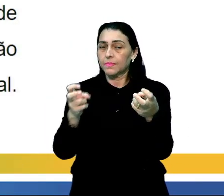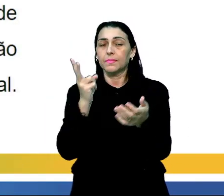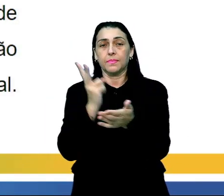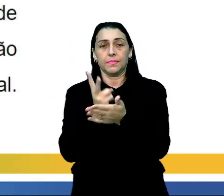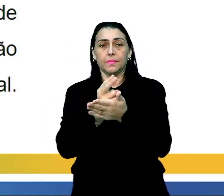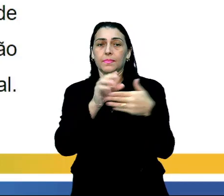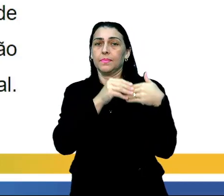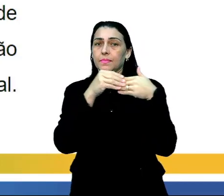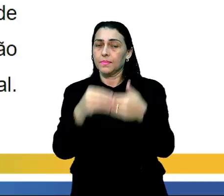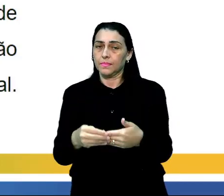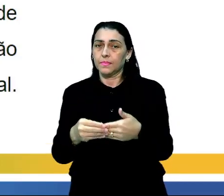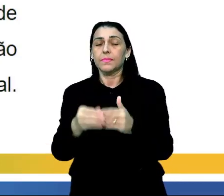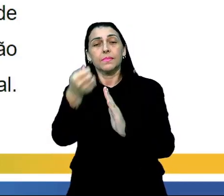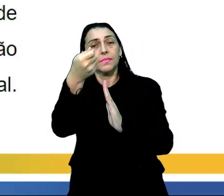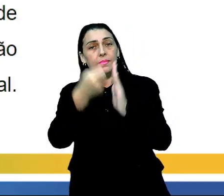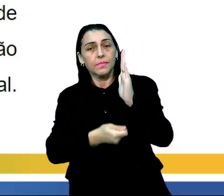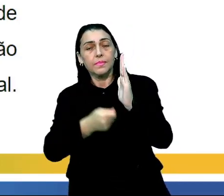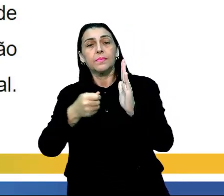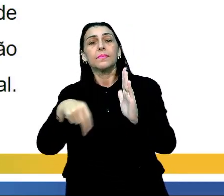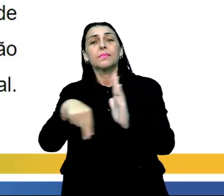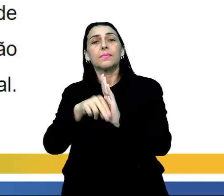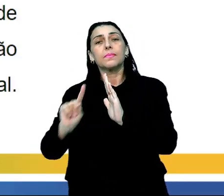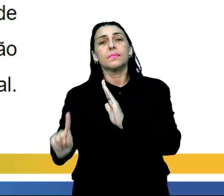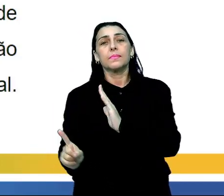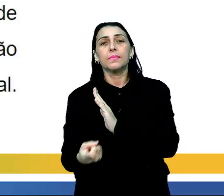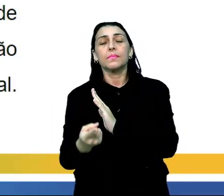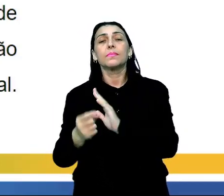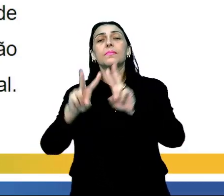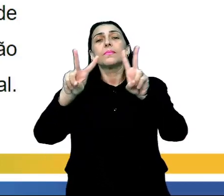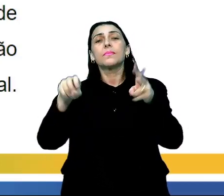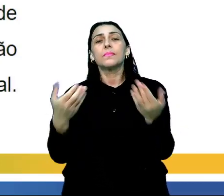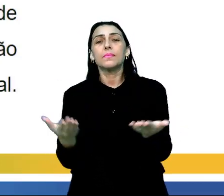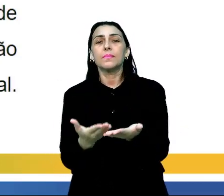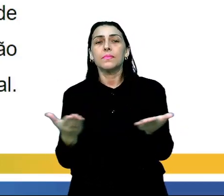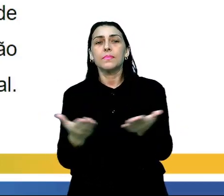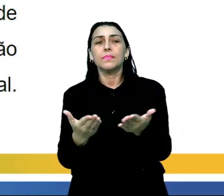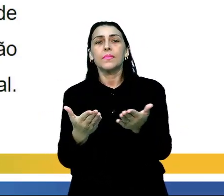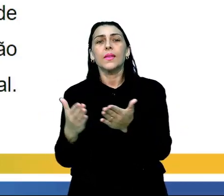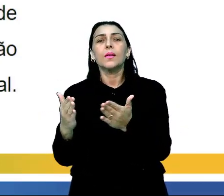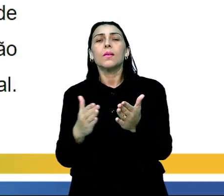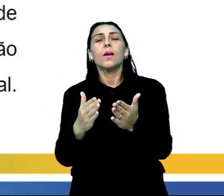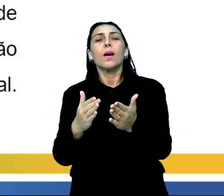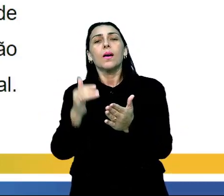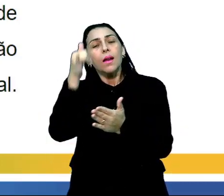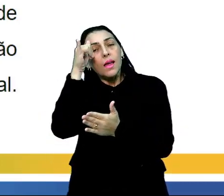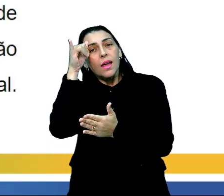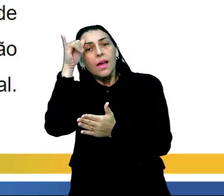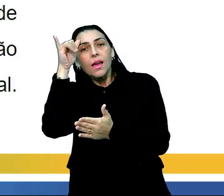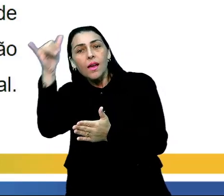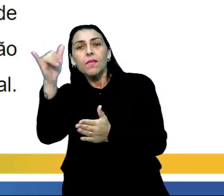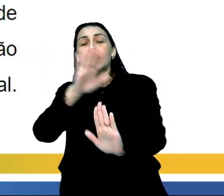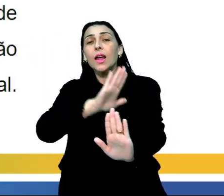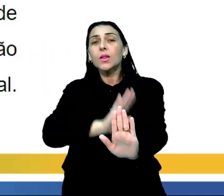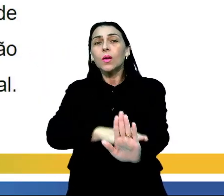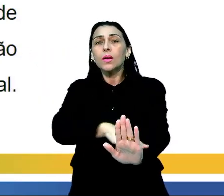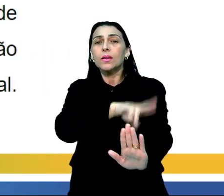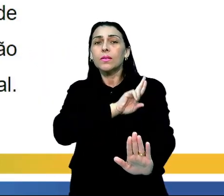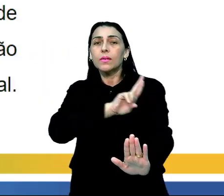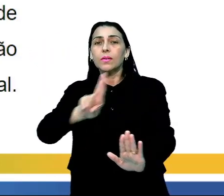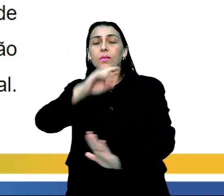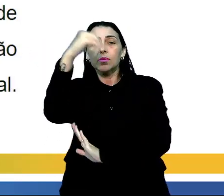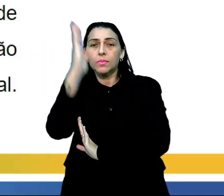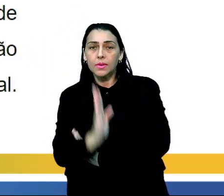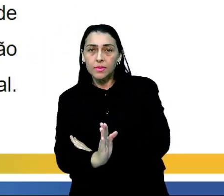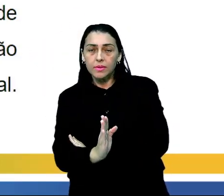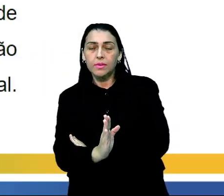sempre trazemos em uma redação nota 1000. E o nosso tema de hoje é Caminhos para combater a intolerância religiosa no